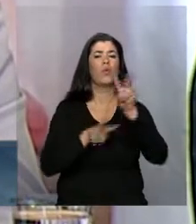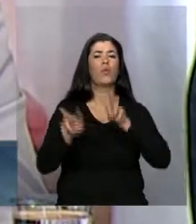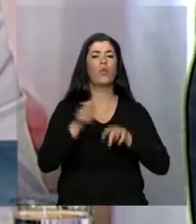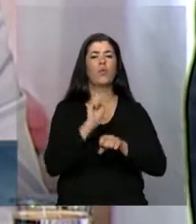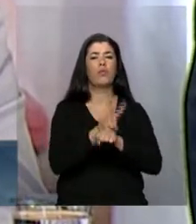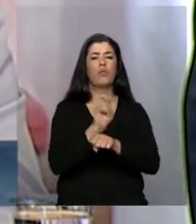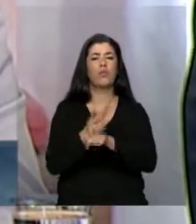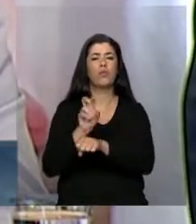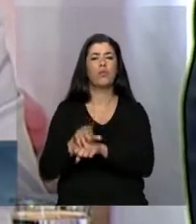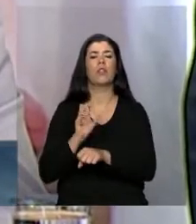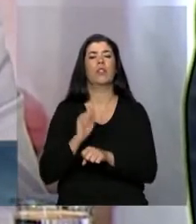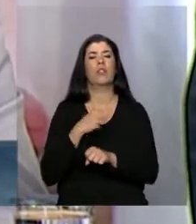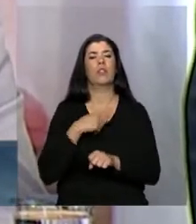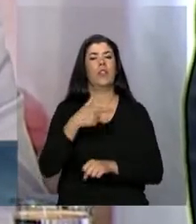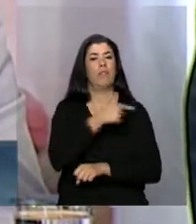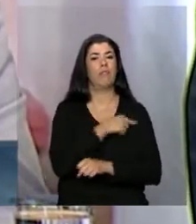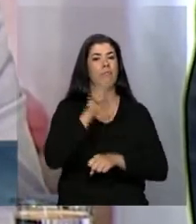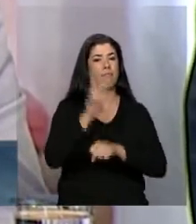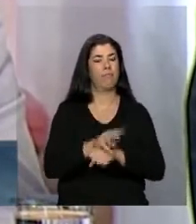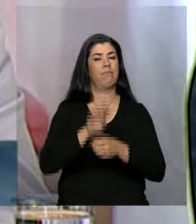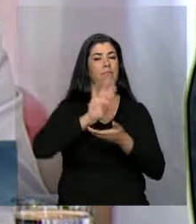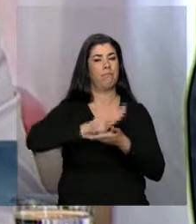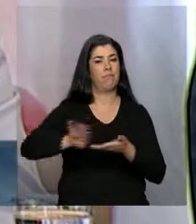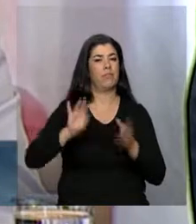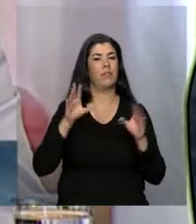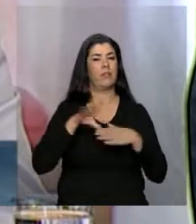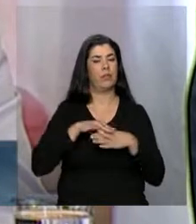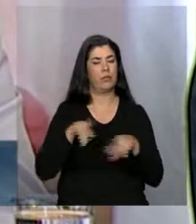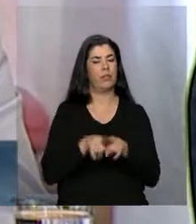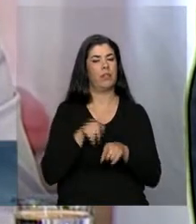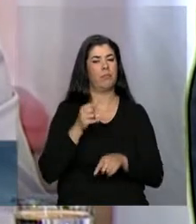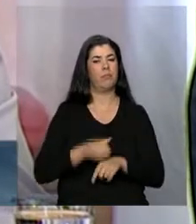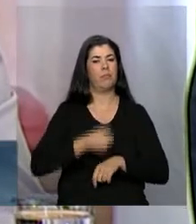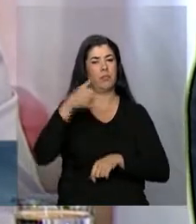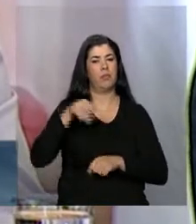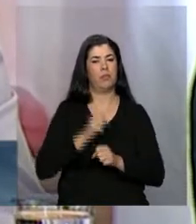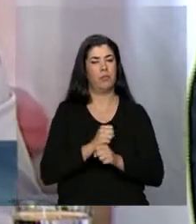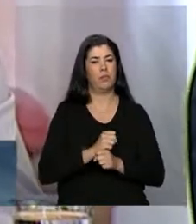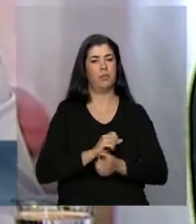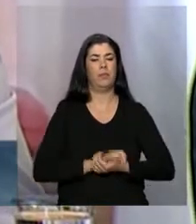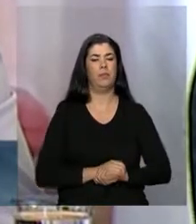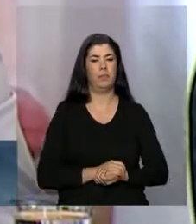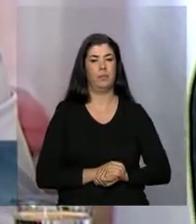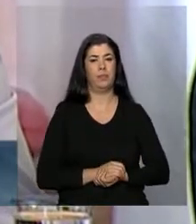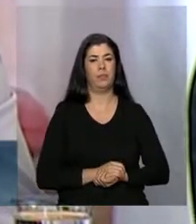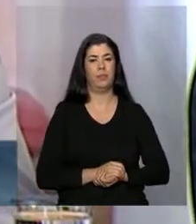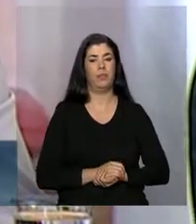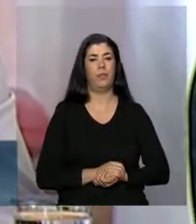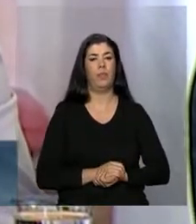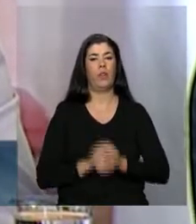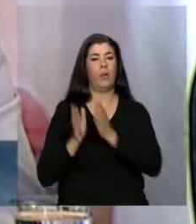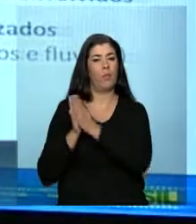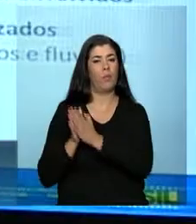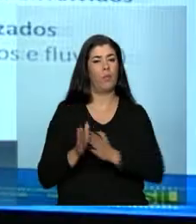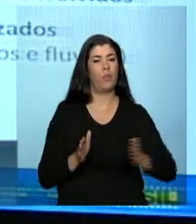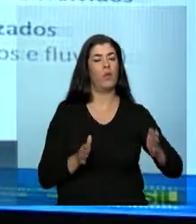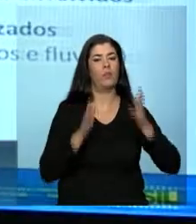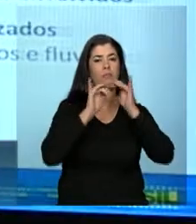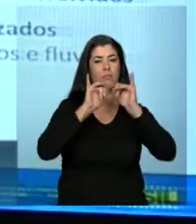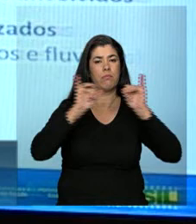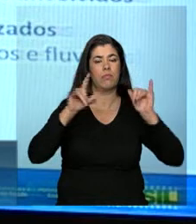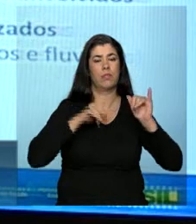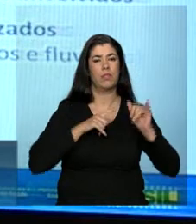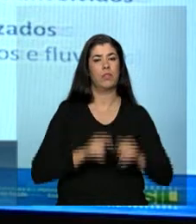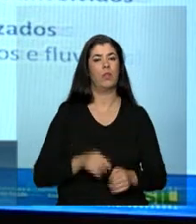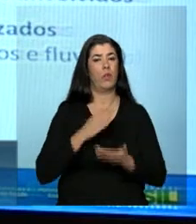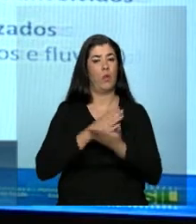o que garante uma maior efetividade da vacinação para este ano. Pode passar. O nosso período da campanha está